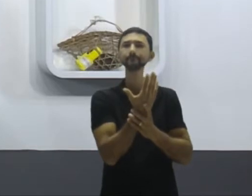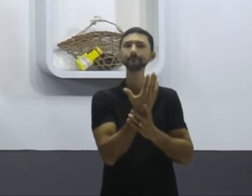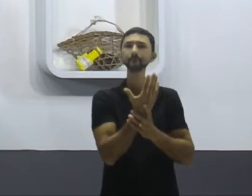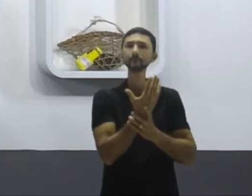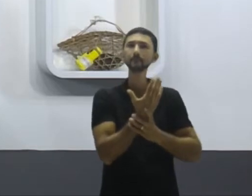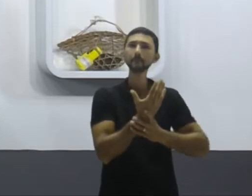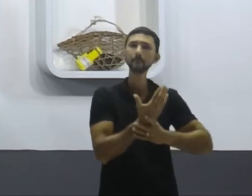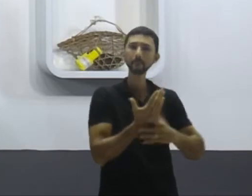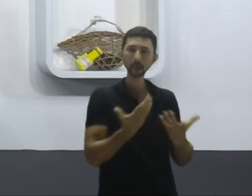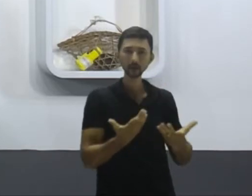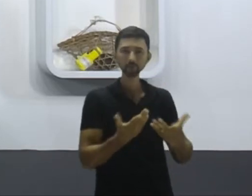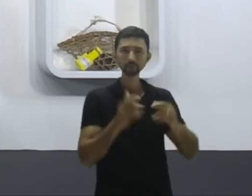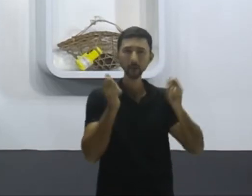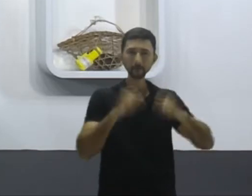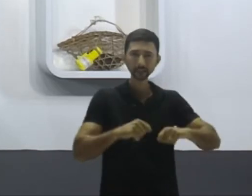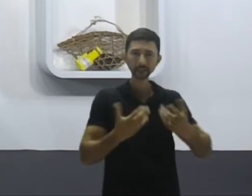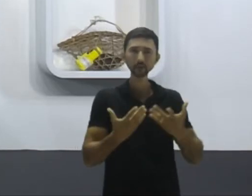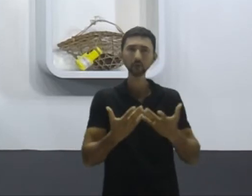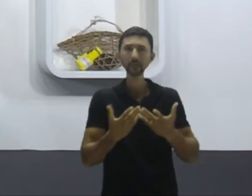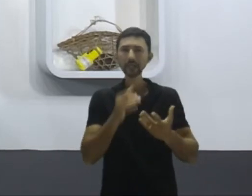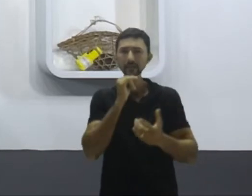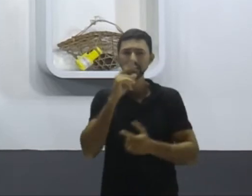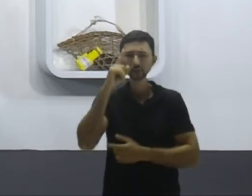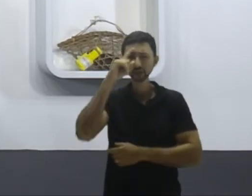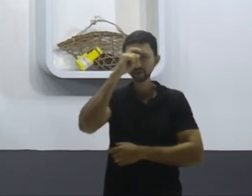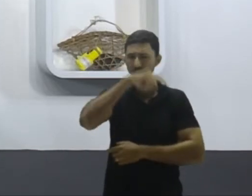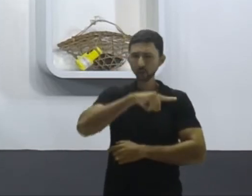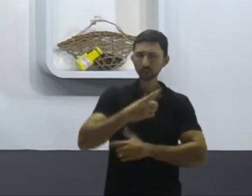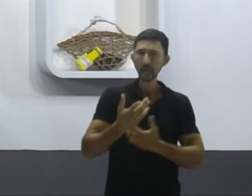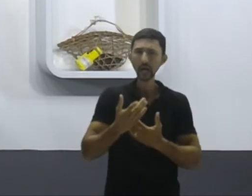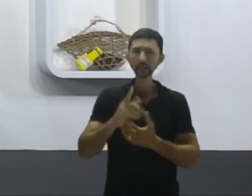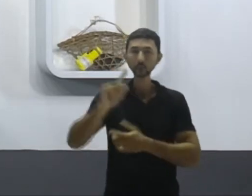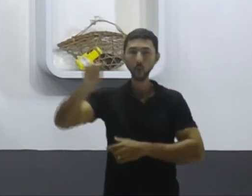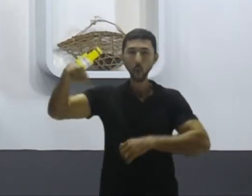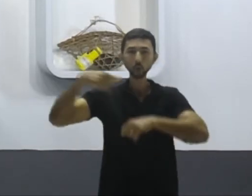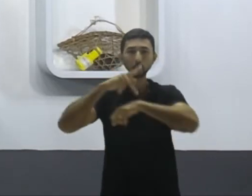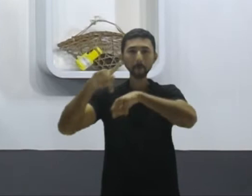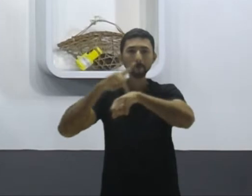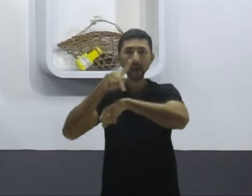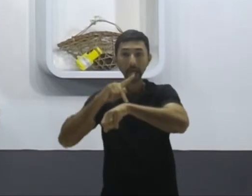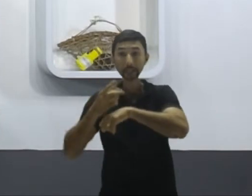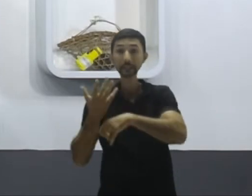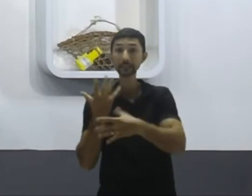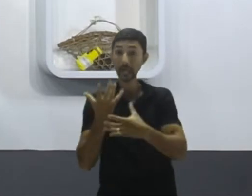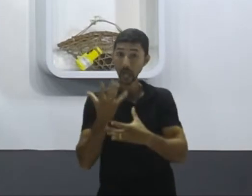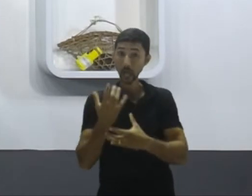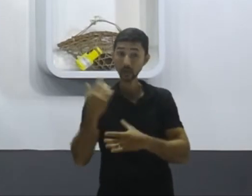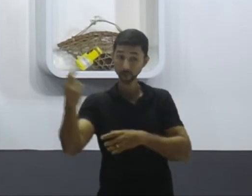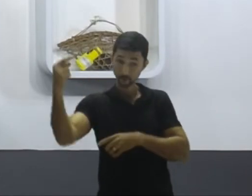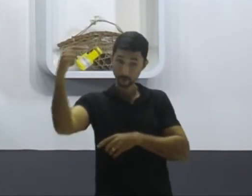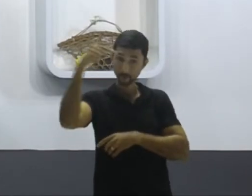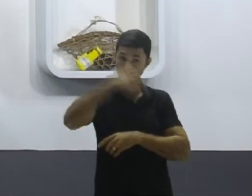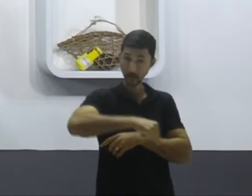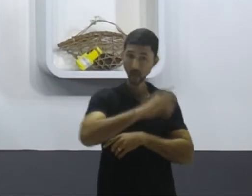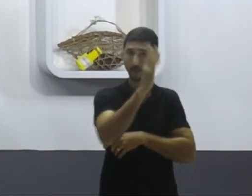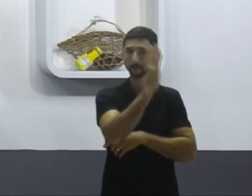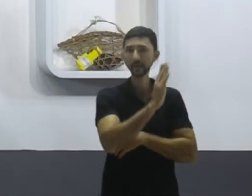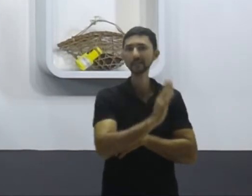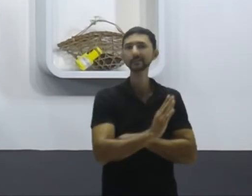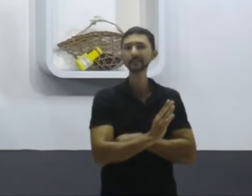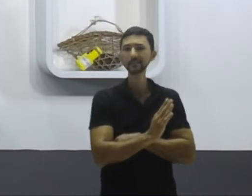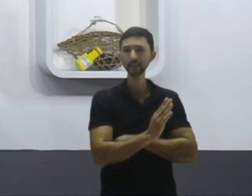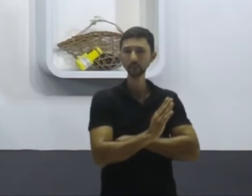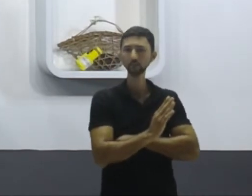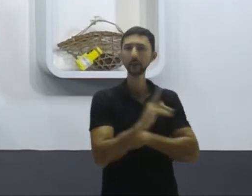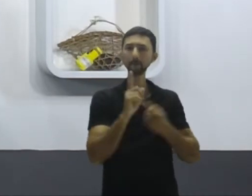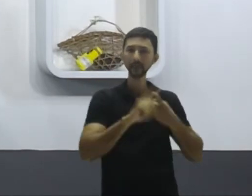possivelmente os portugueses teriam tido dificuldade com outras nações, que também estavam interessadas em ocupar